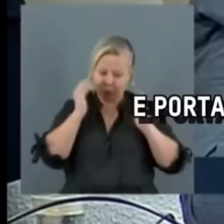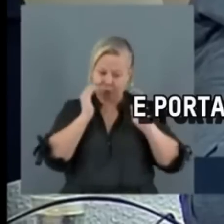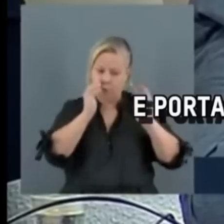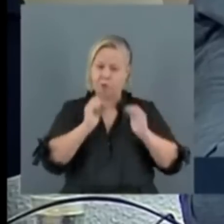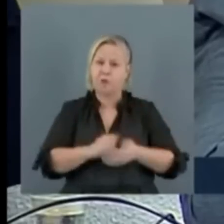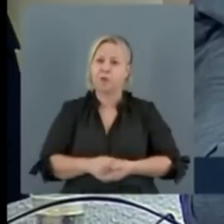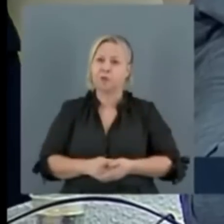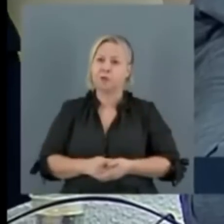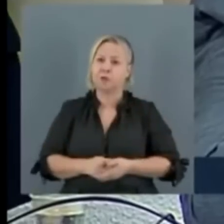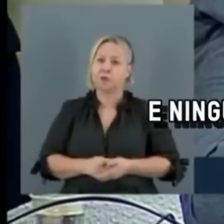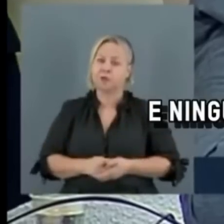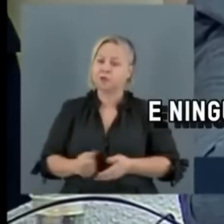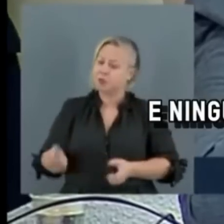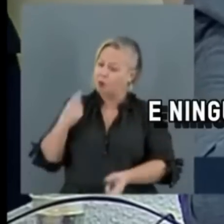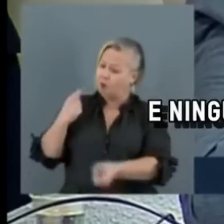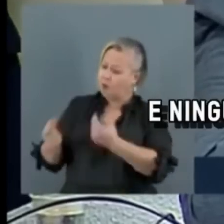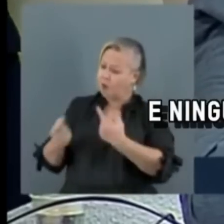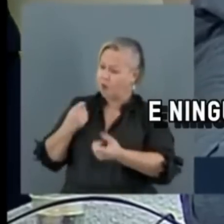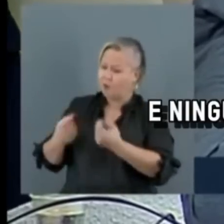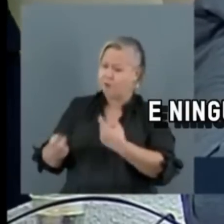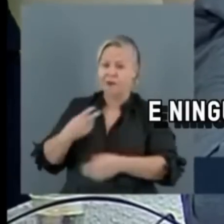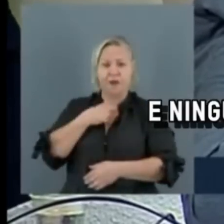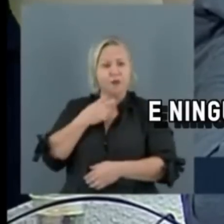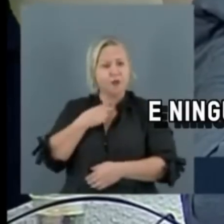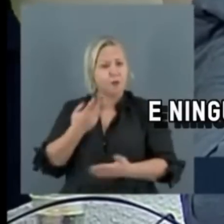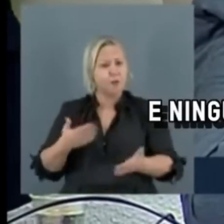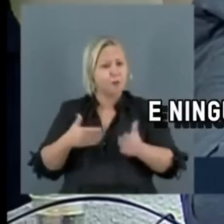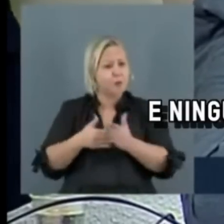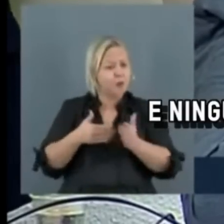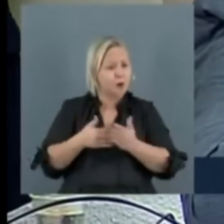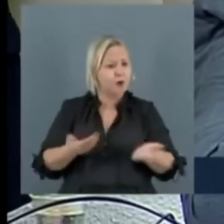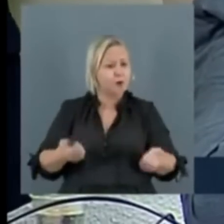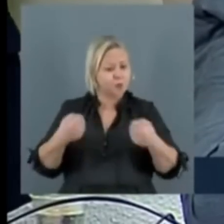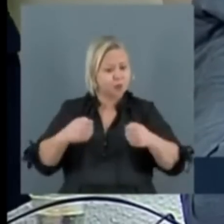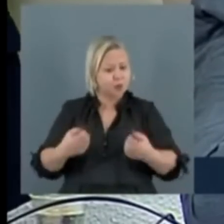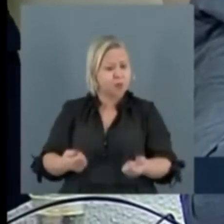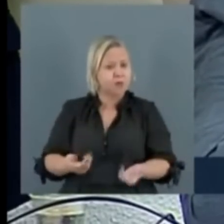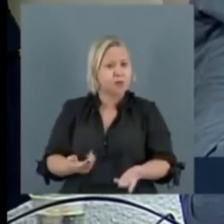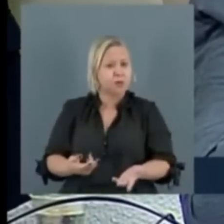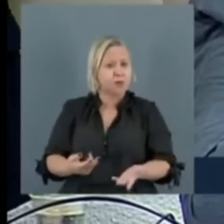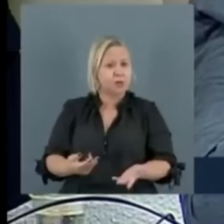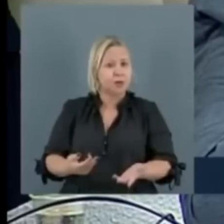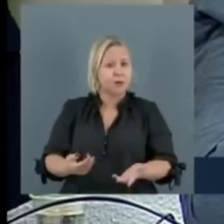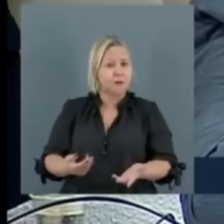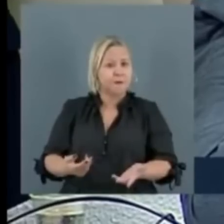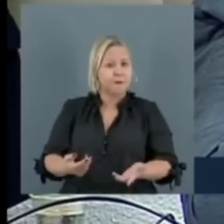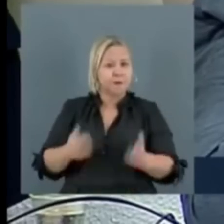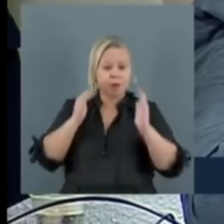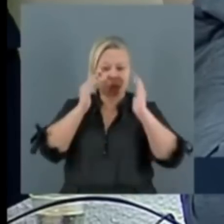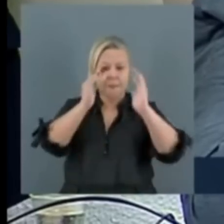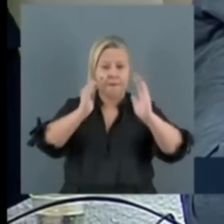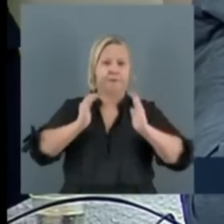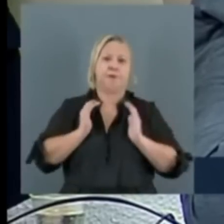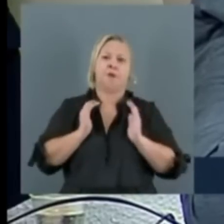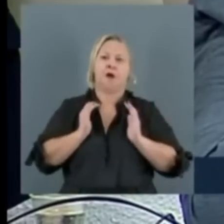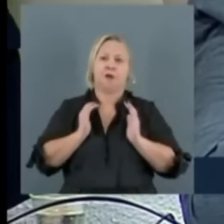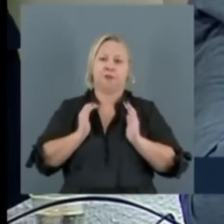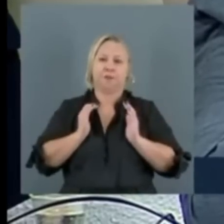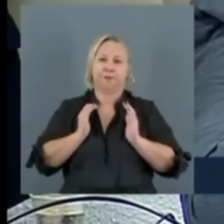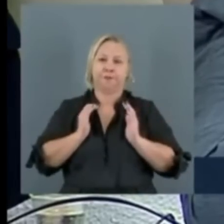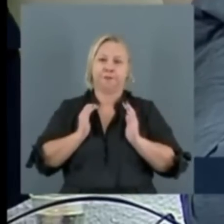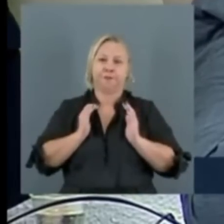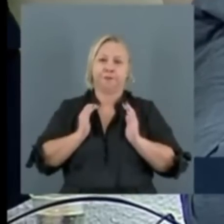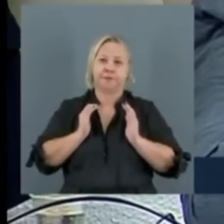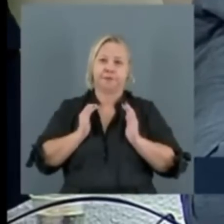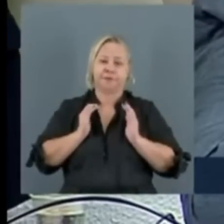qualquer ofensa minha honra e ninguém vai me impedir de defender a minha honra porque tem alguém tem honra defende e é